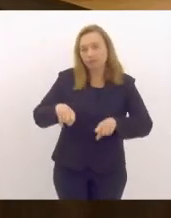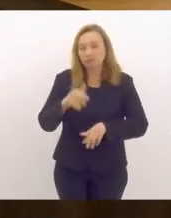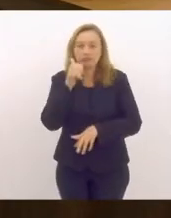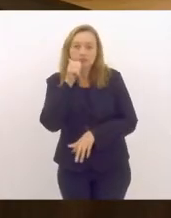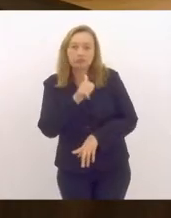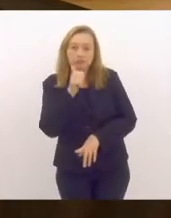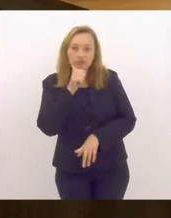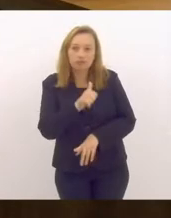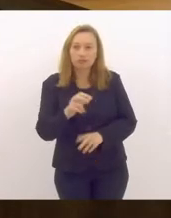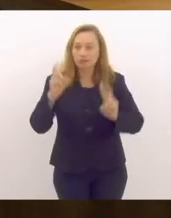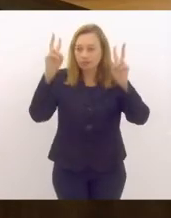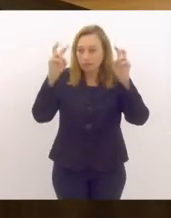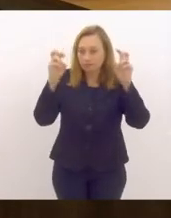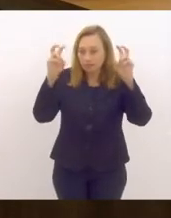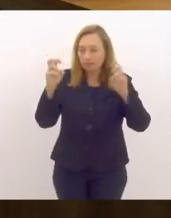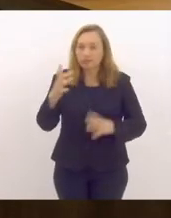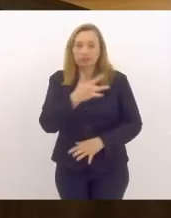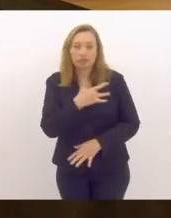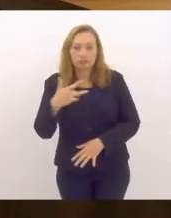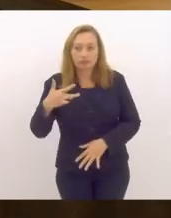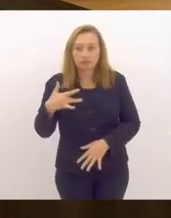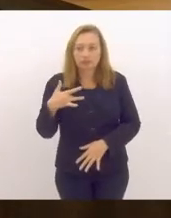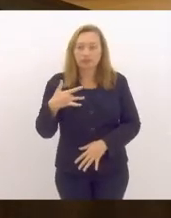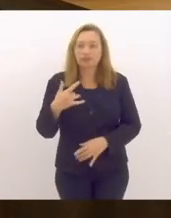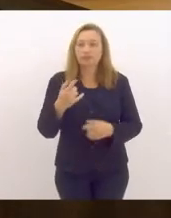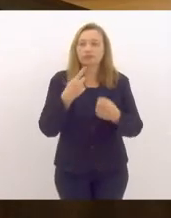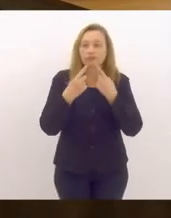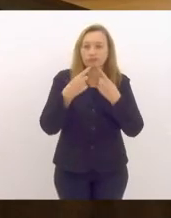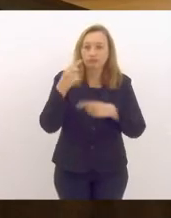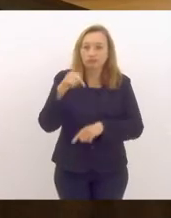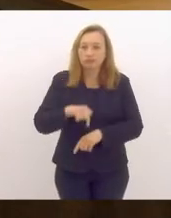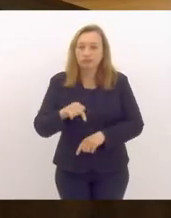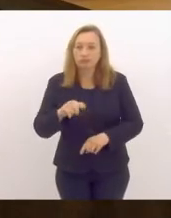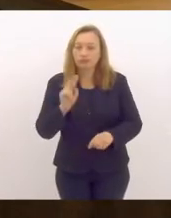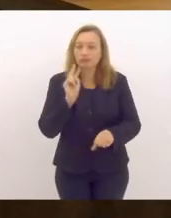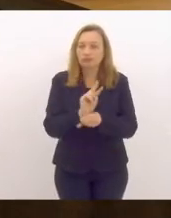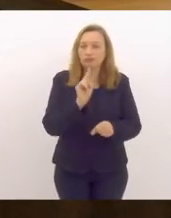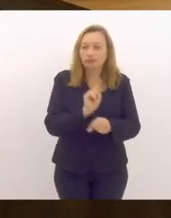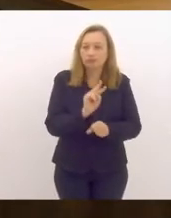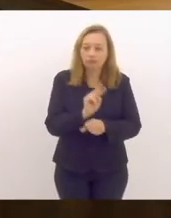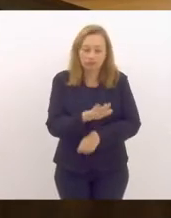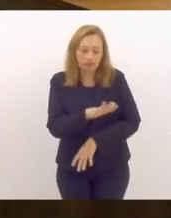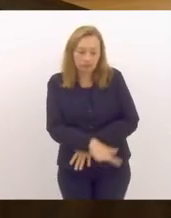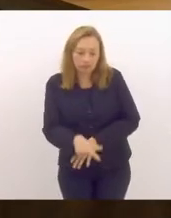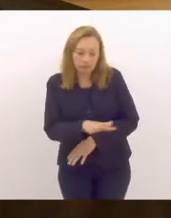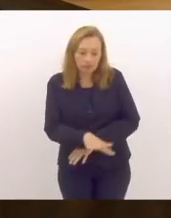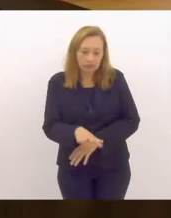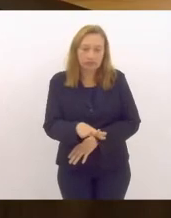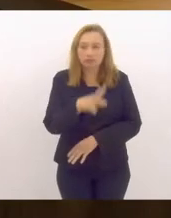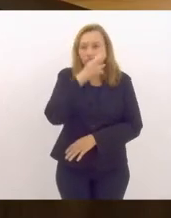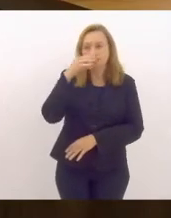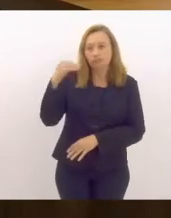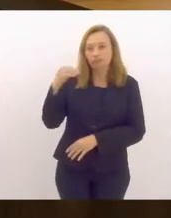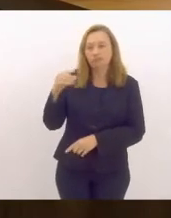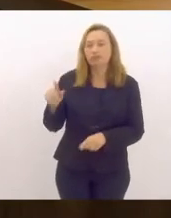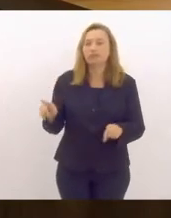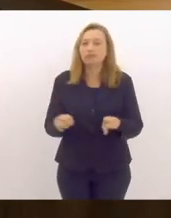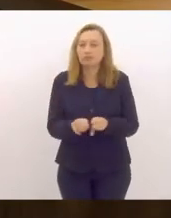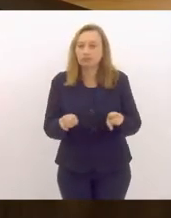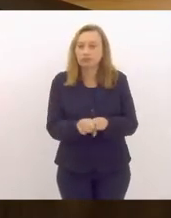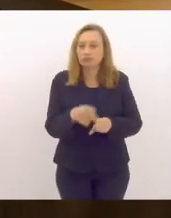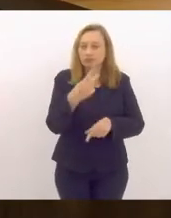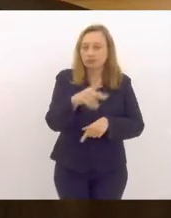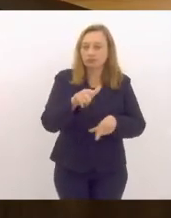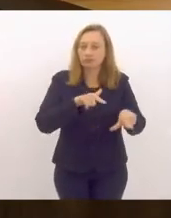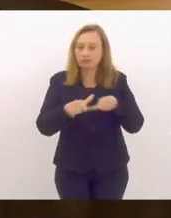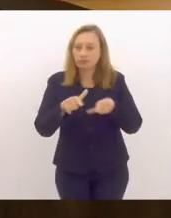discute a questão da saúde, quando a gente discute aqui a proteção da criança e do adolescente, e sob o comando de Vossa